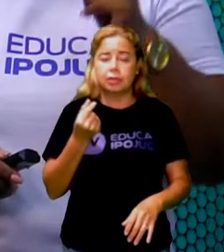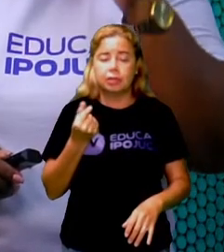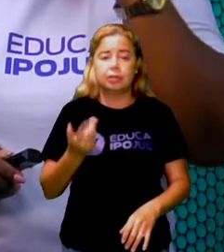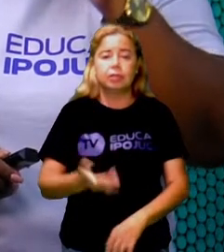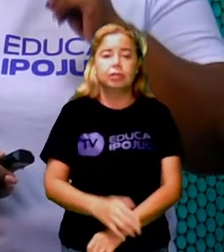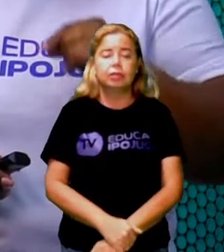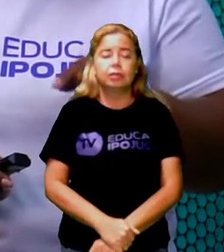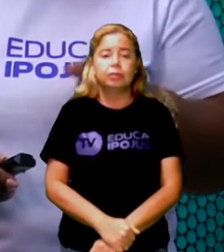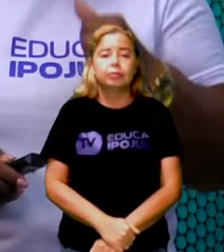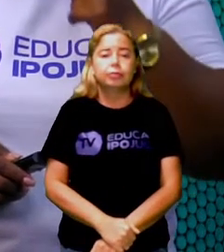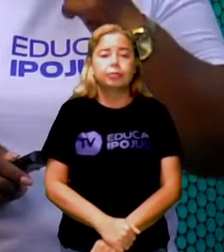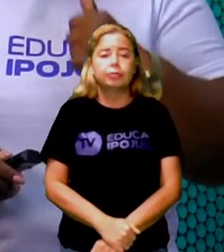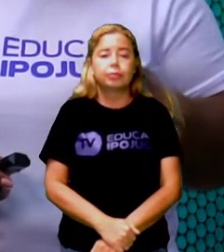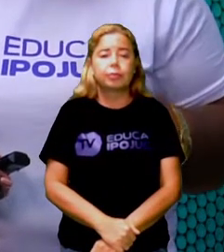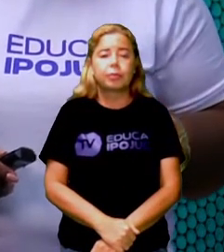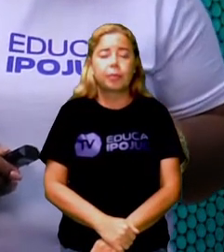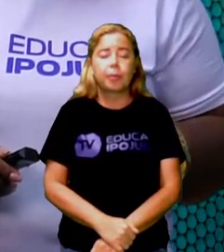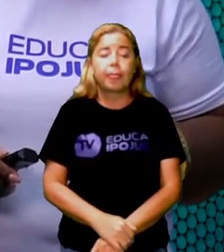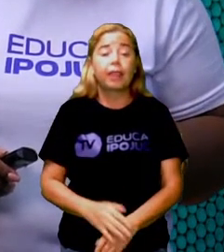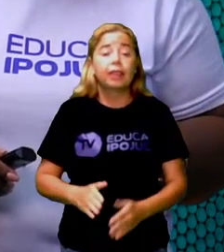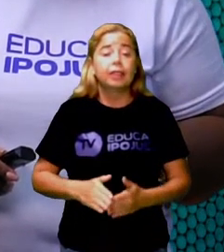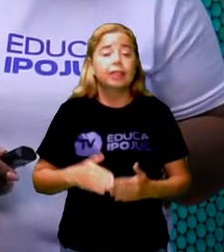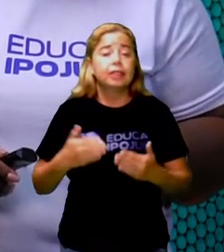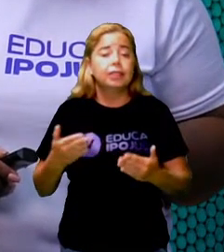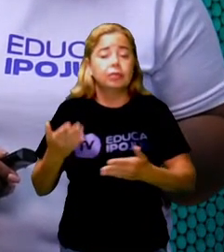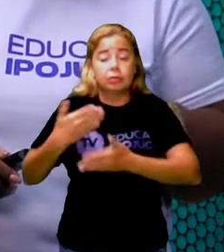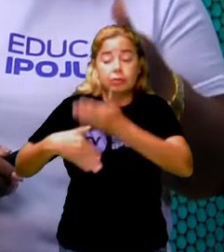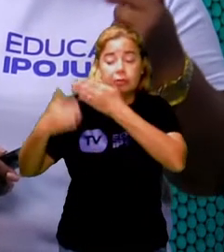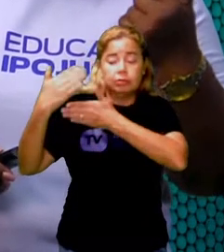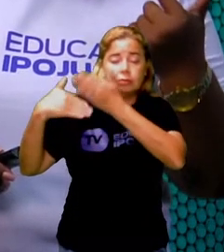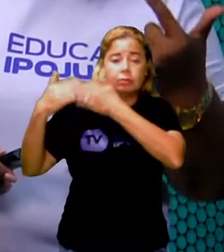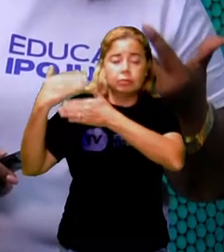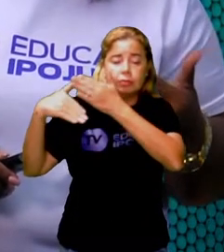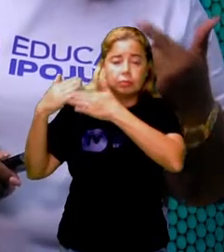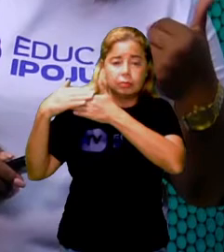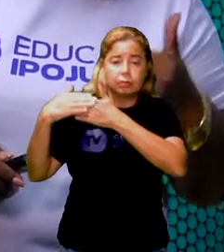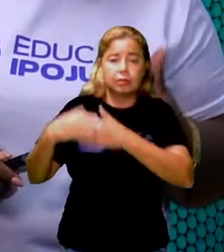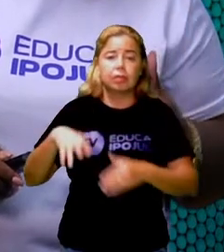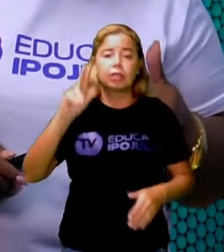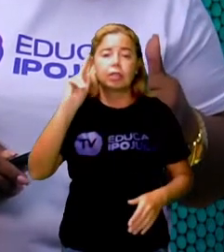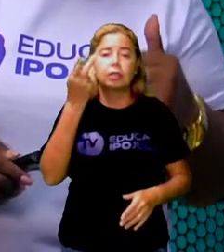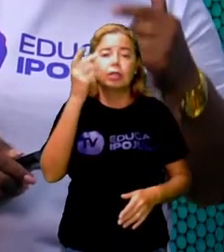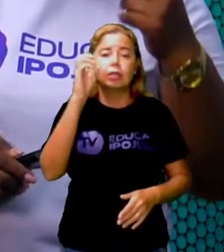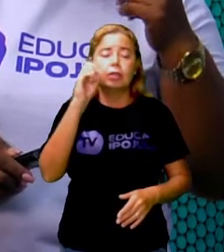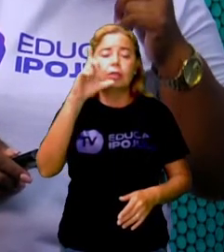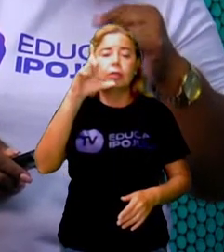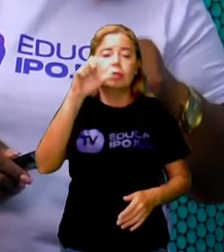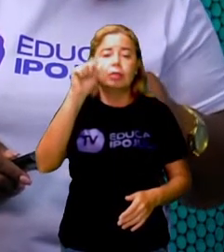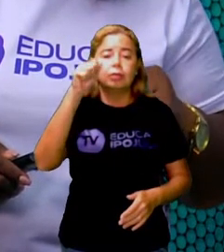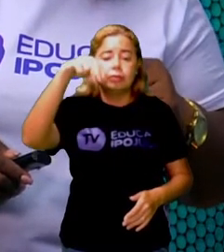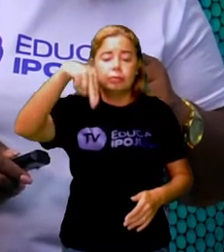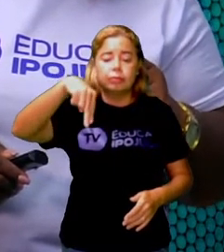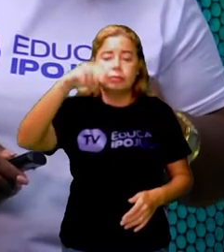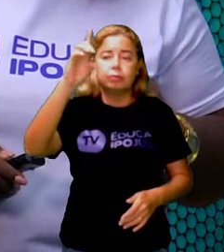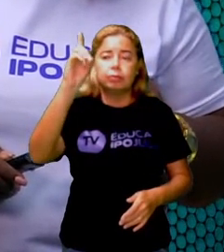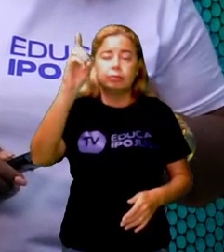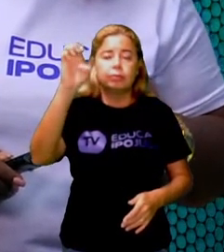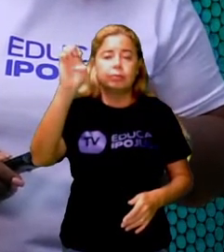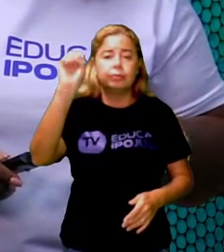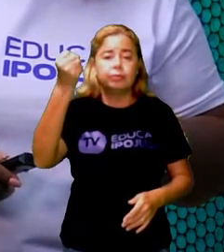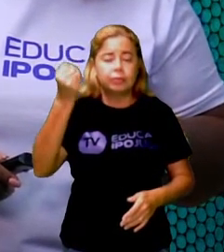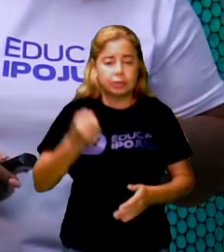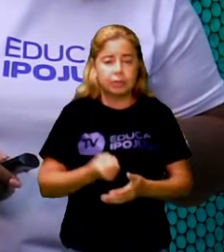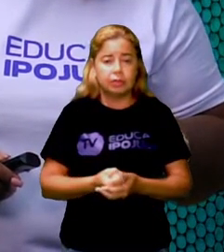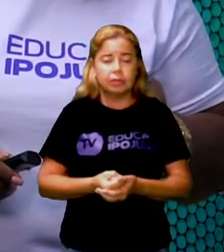surgiu no período holandês, tá? As primeiras moedas que aqui